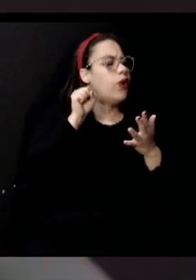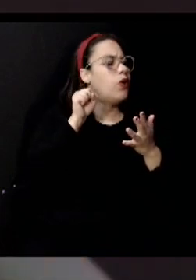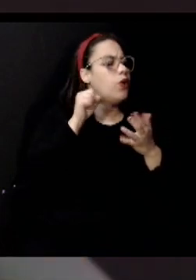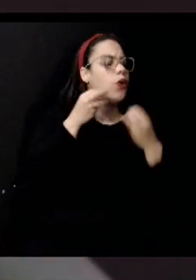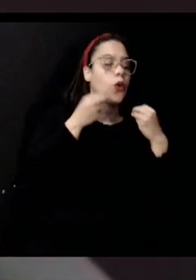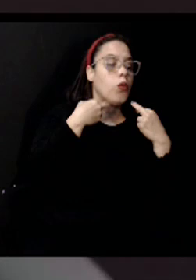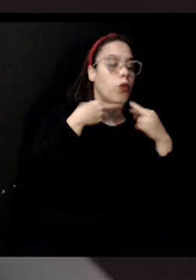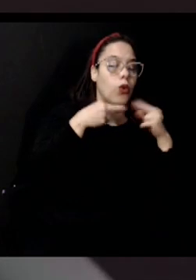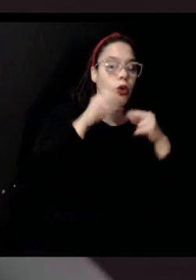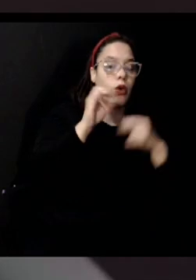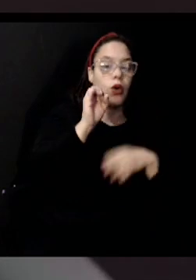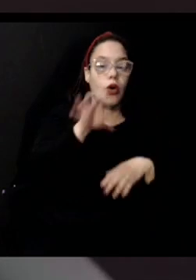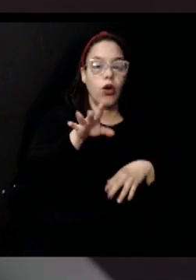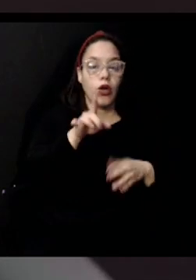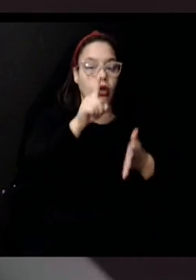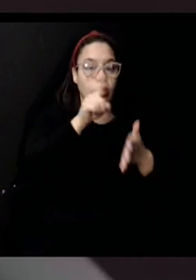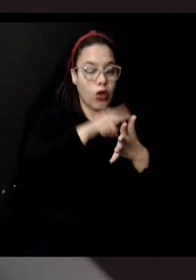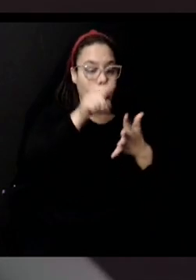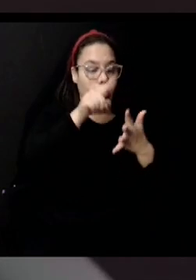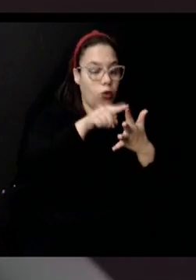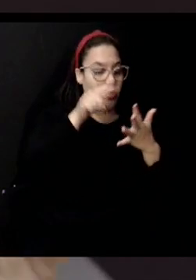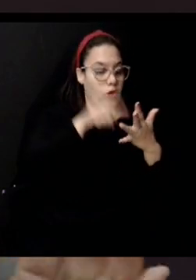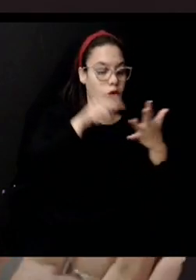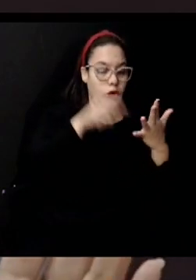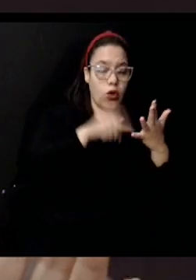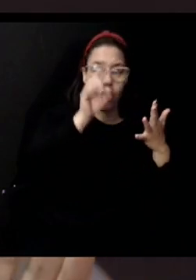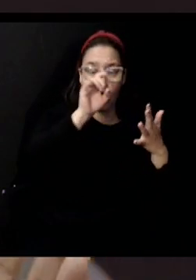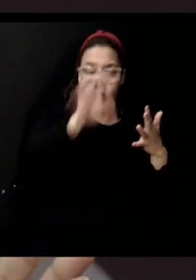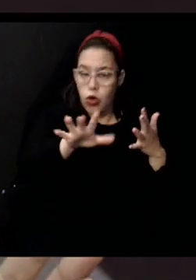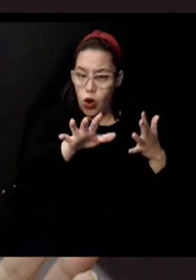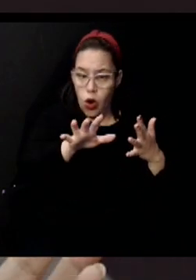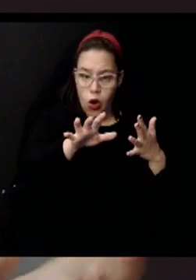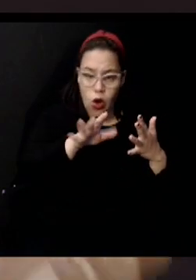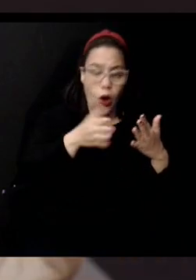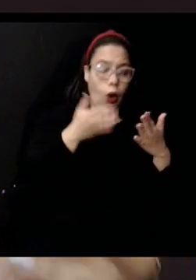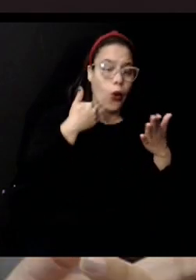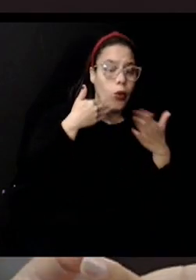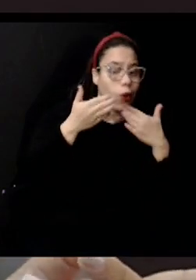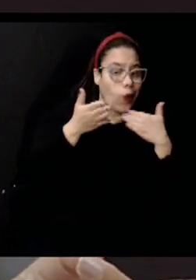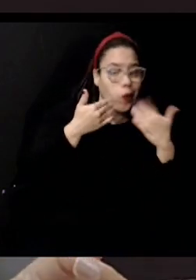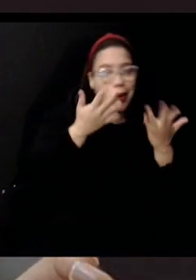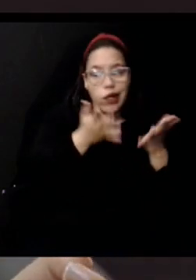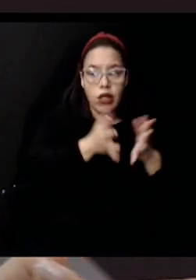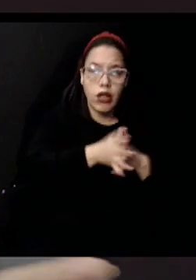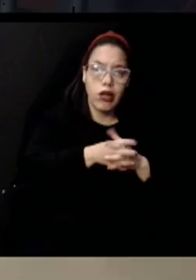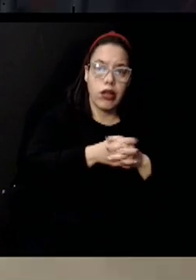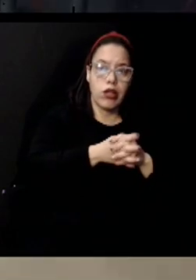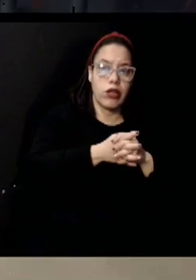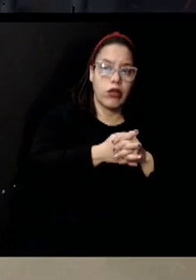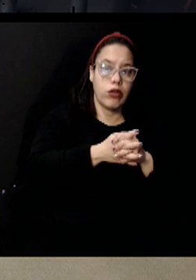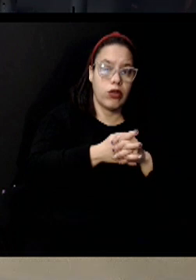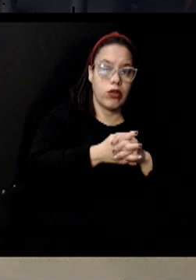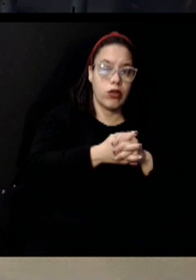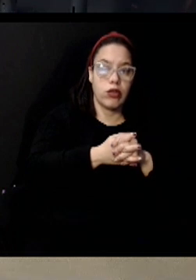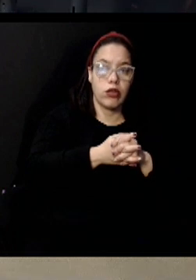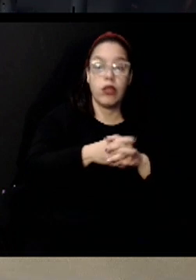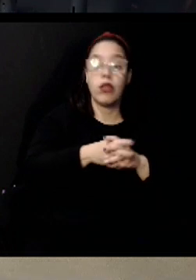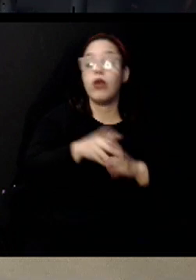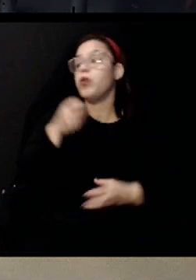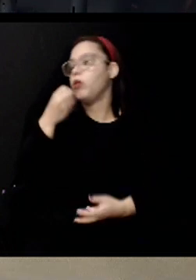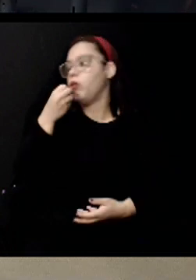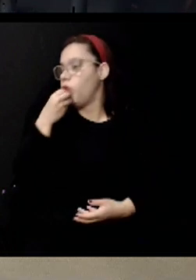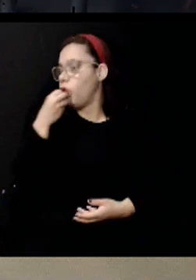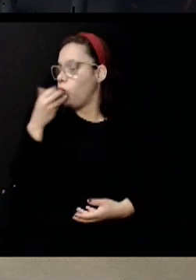só uma pontuação, é somente um comentário. Tem esse É, outro lado bem também. bem bem pontuado, eu achei